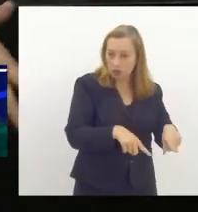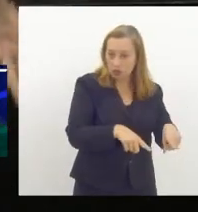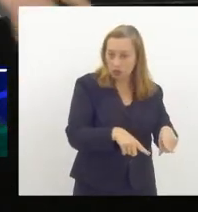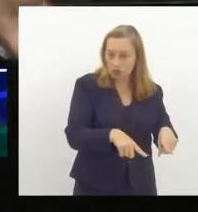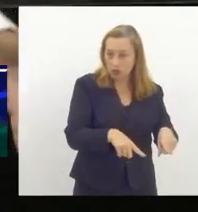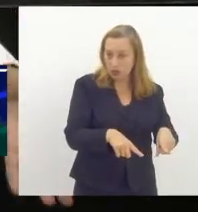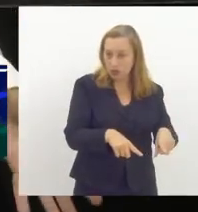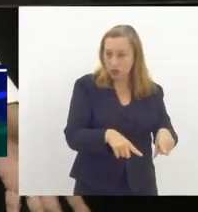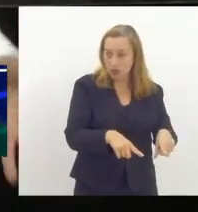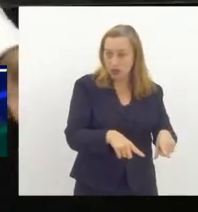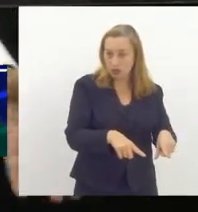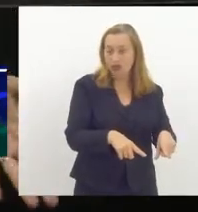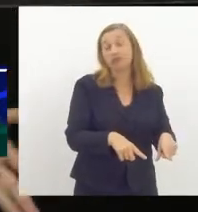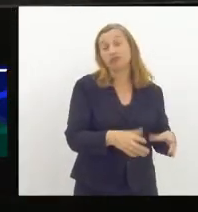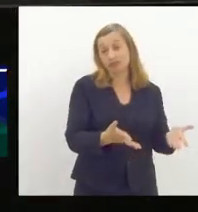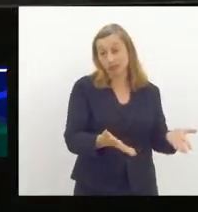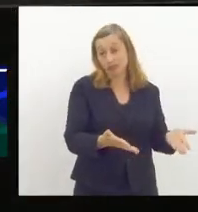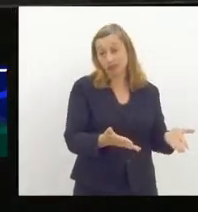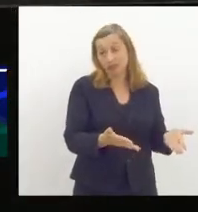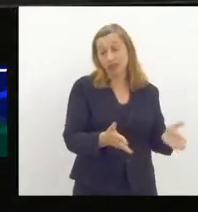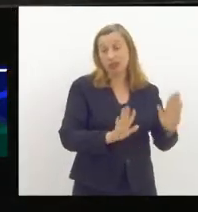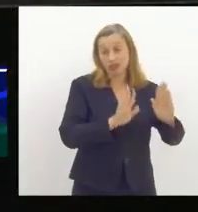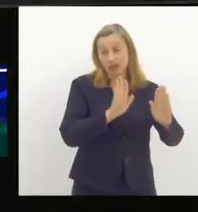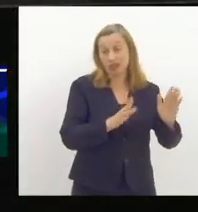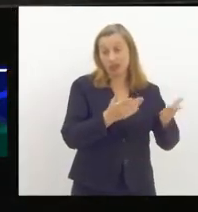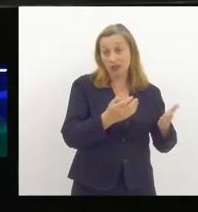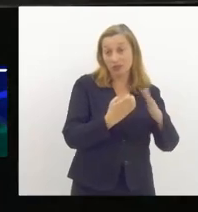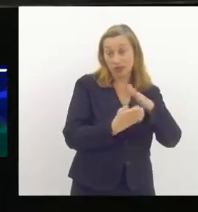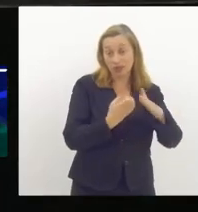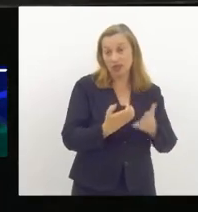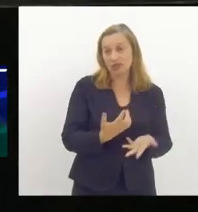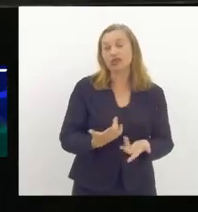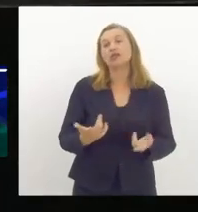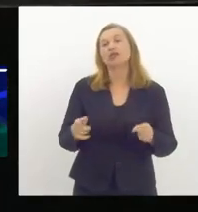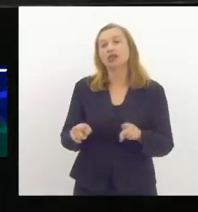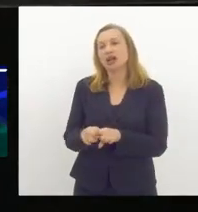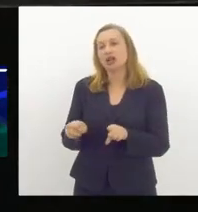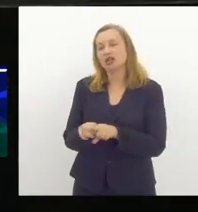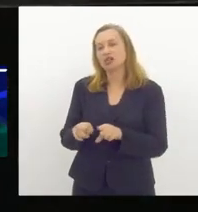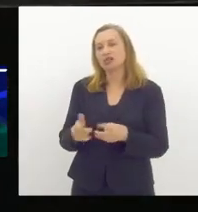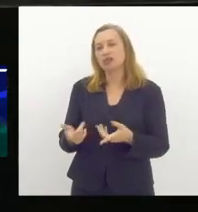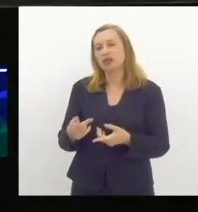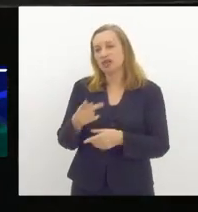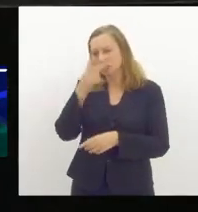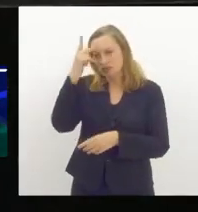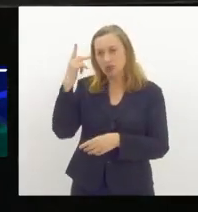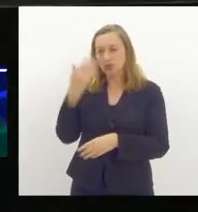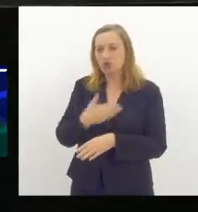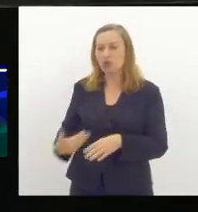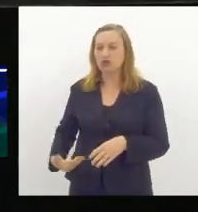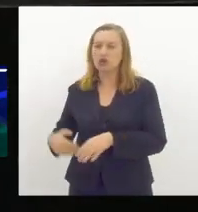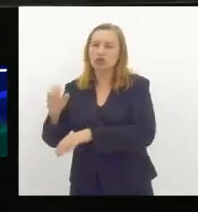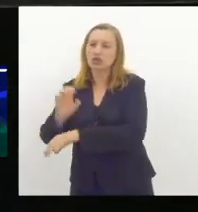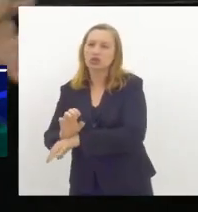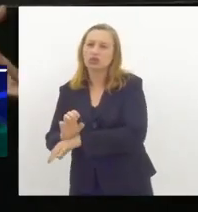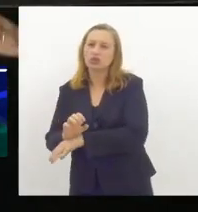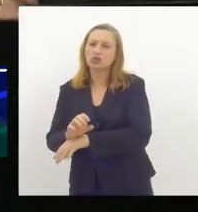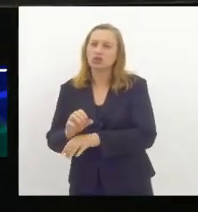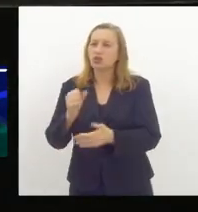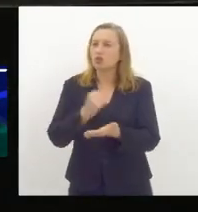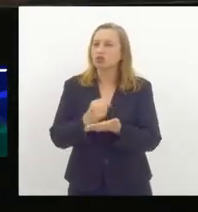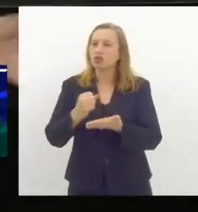do Parque Jardins limpeza que foi grande Estação e as pessoas estavam atrapalhando Correio do Estado tem um chamado